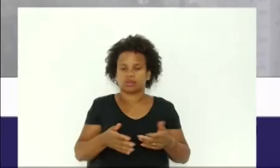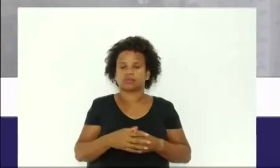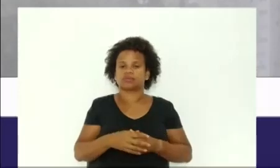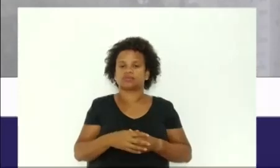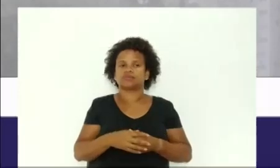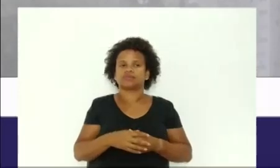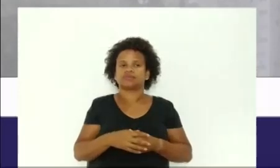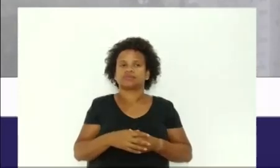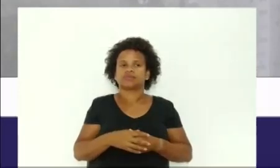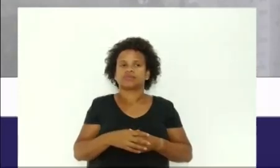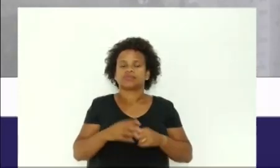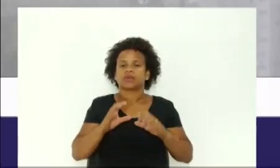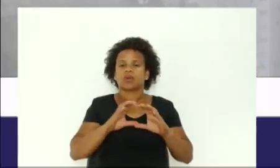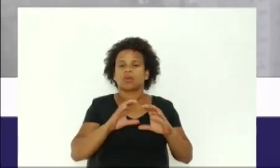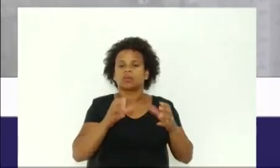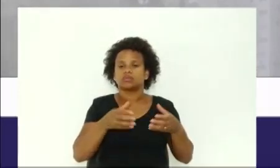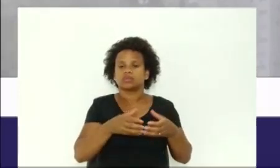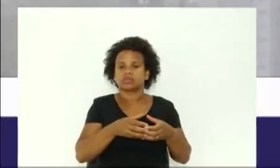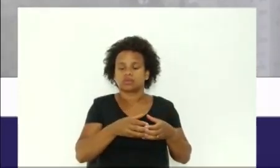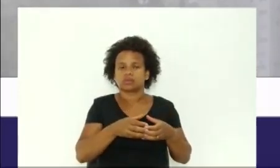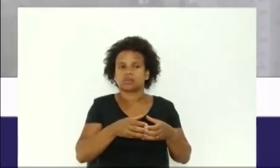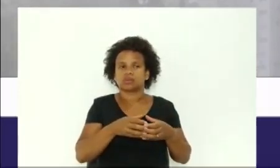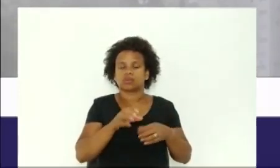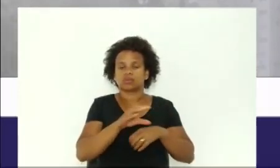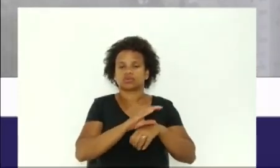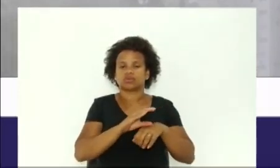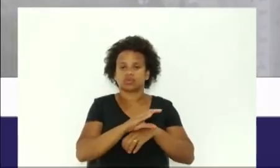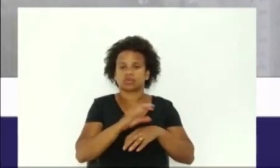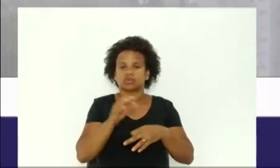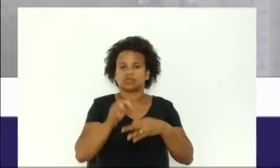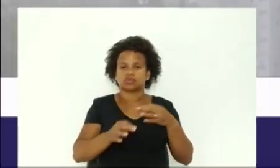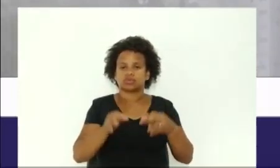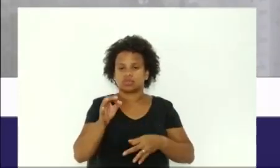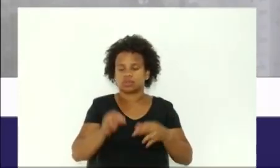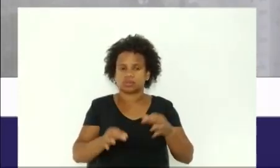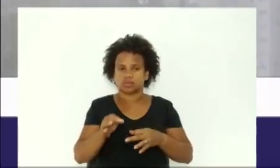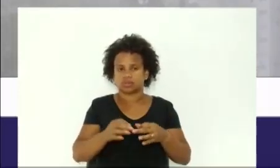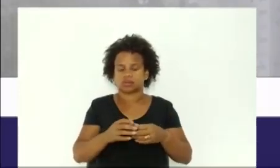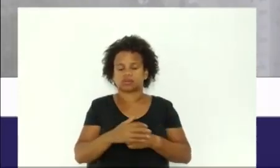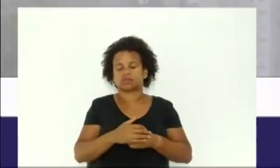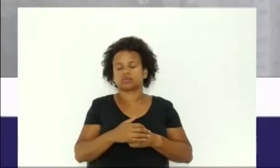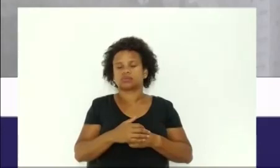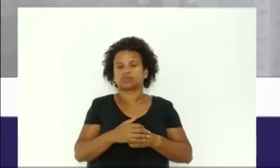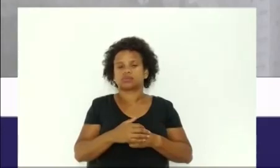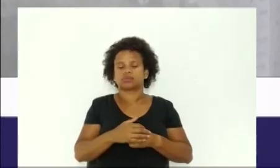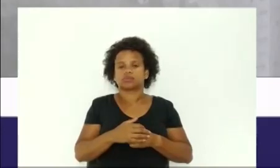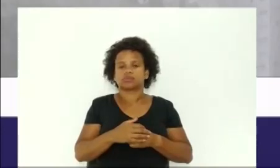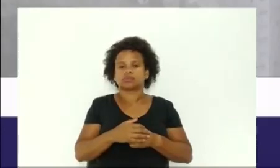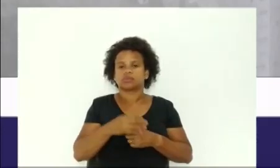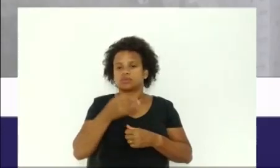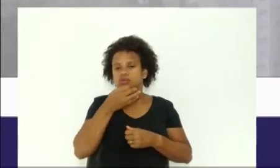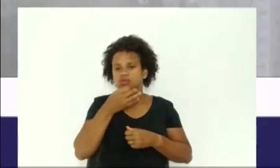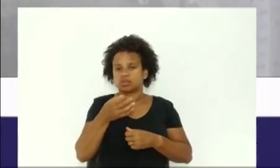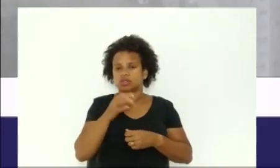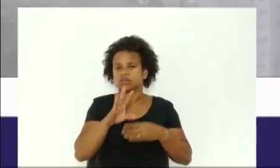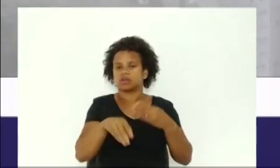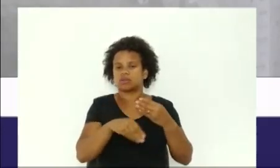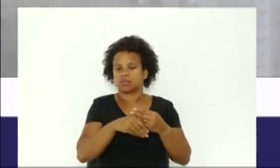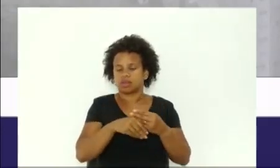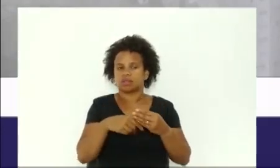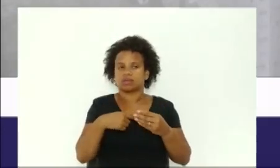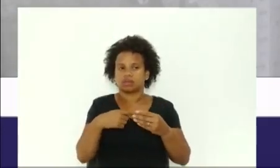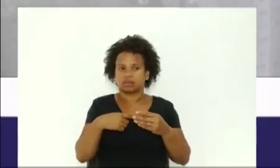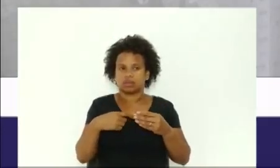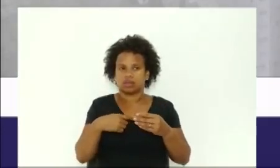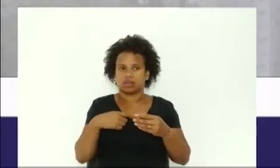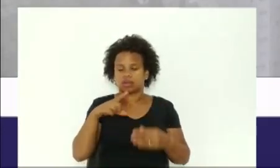à Comissão de Constituição e Justiça, que até foi sugerida uma emenda aqui com relação à LGPD